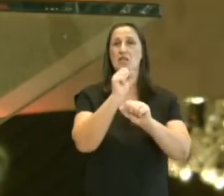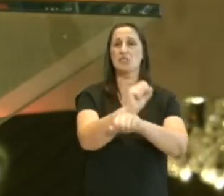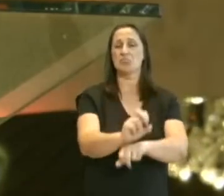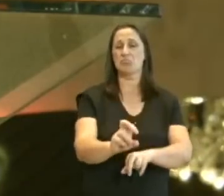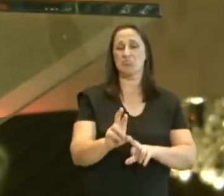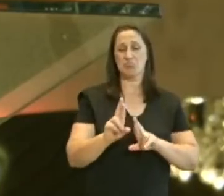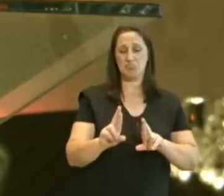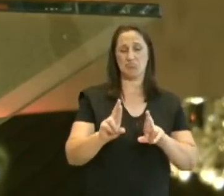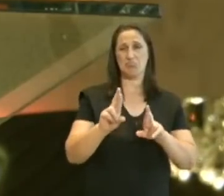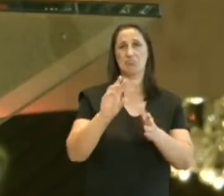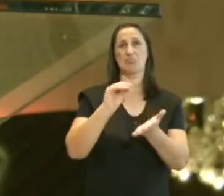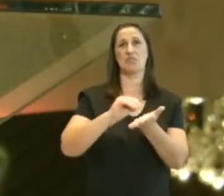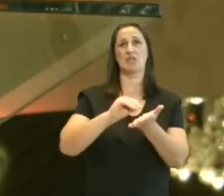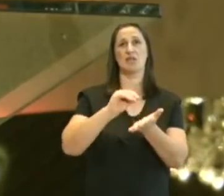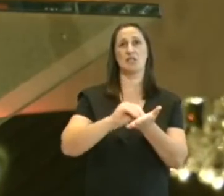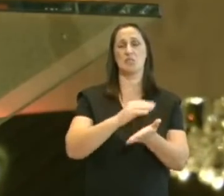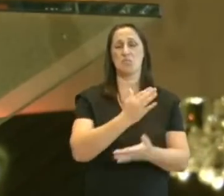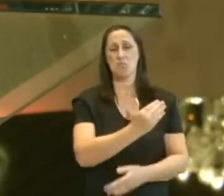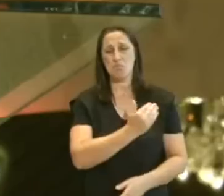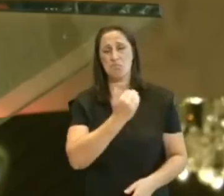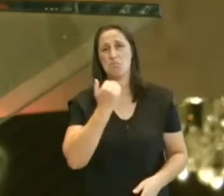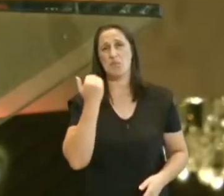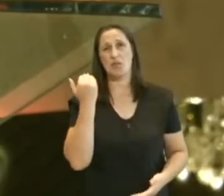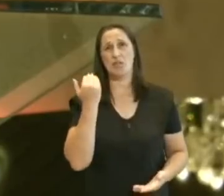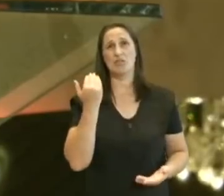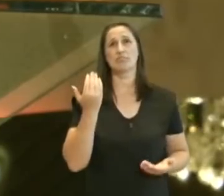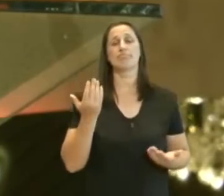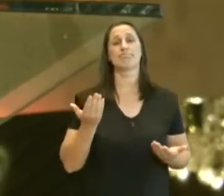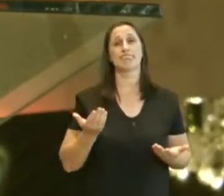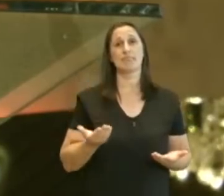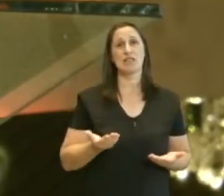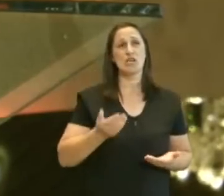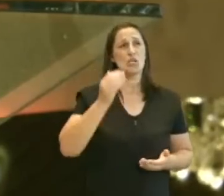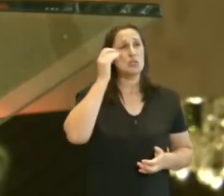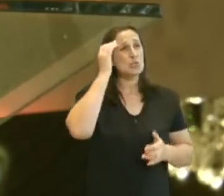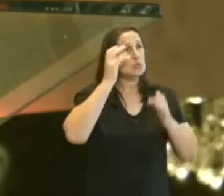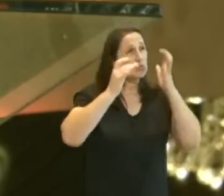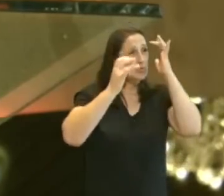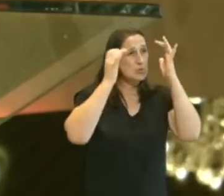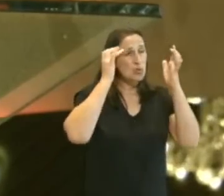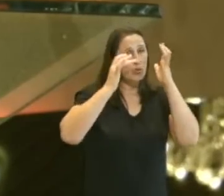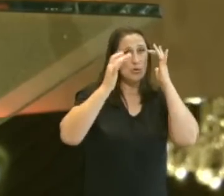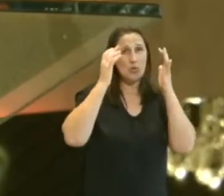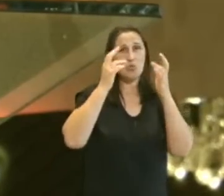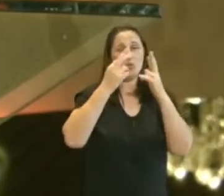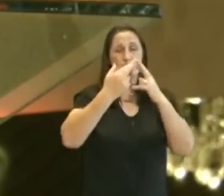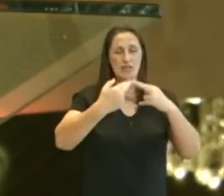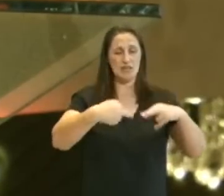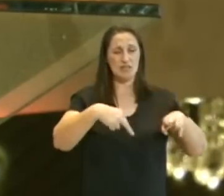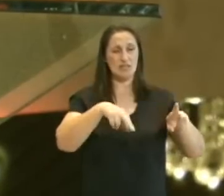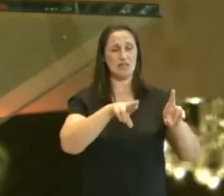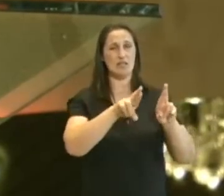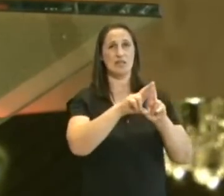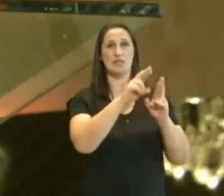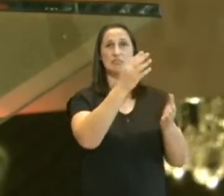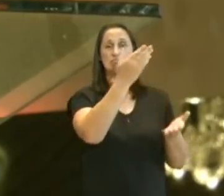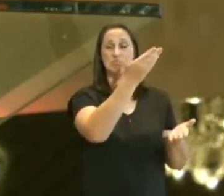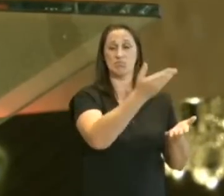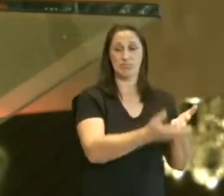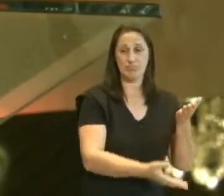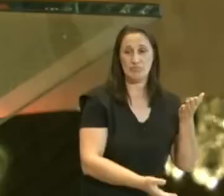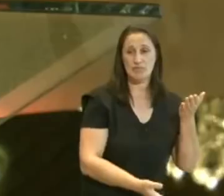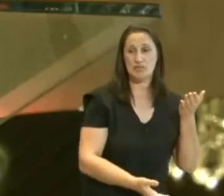desesperança, morte, todo sonho de restauração perdido,